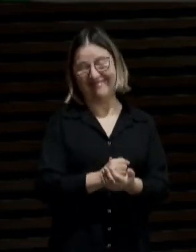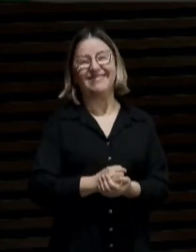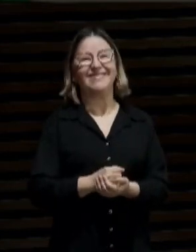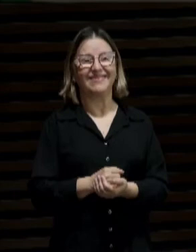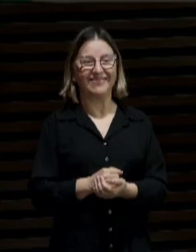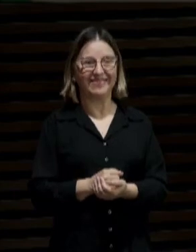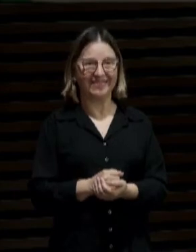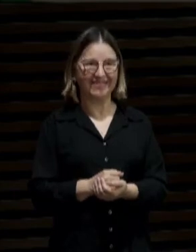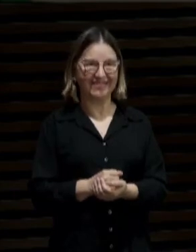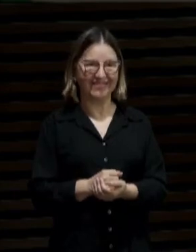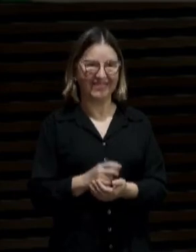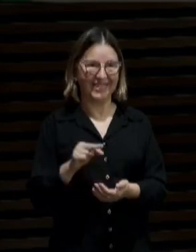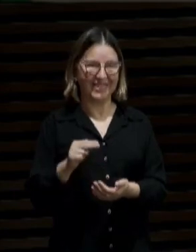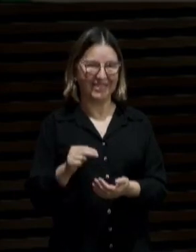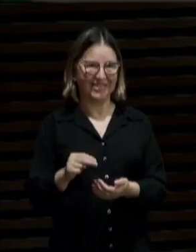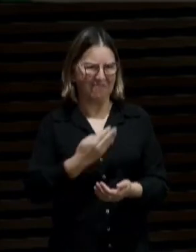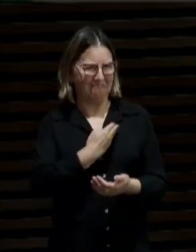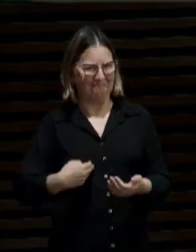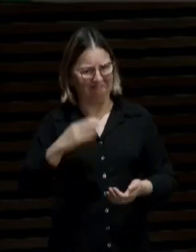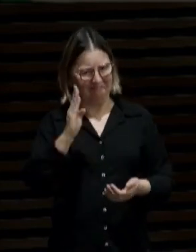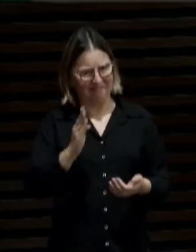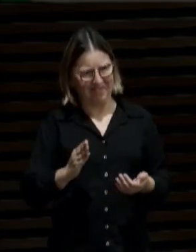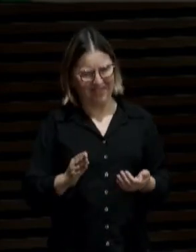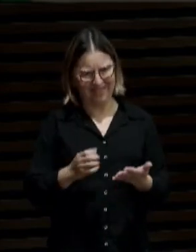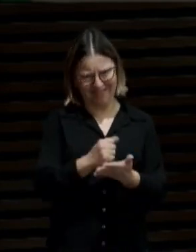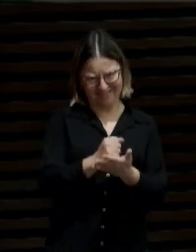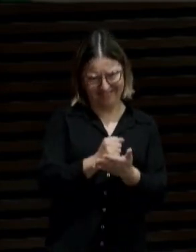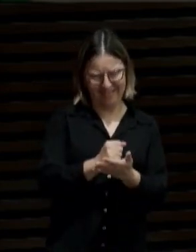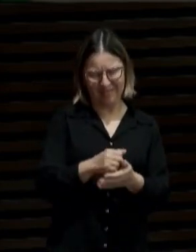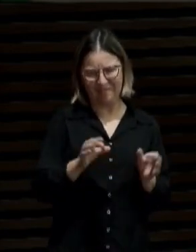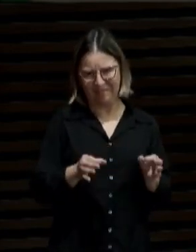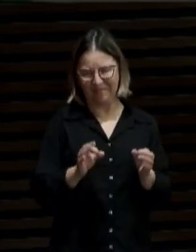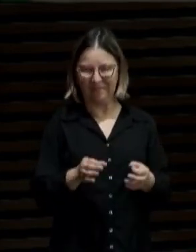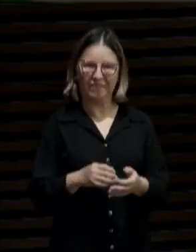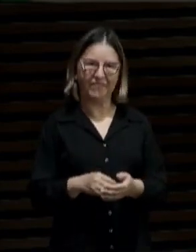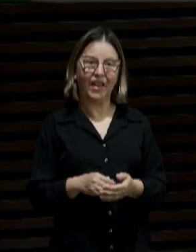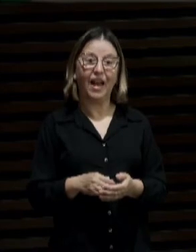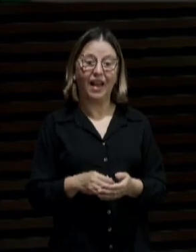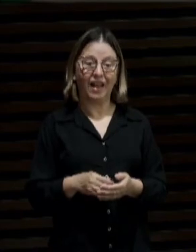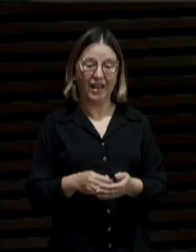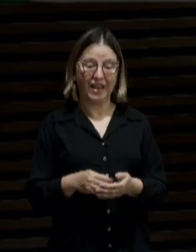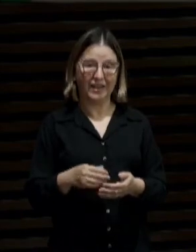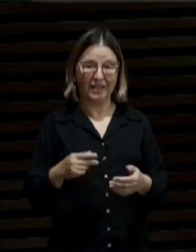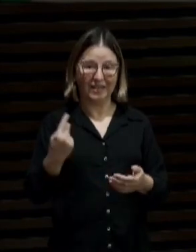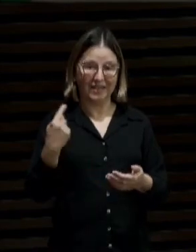cartório, né? Mas o cartório, assina, firmou, está ok. Toma a sua cópia, me dá a minha cópia.